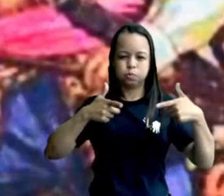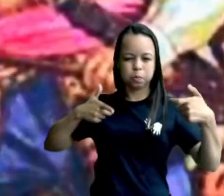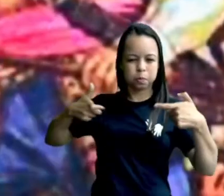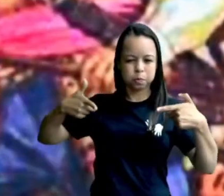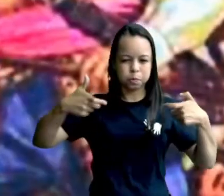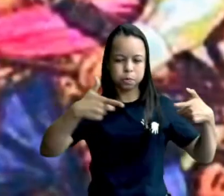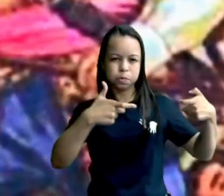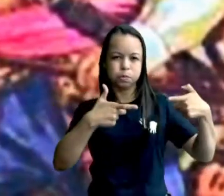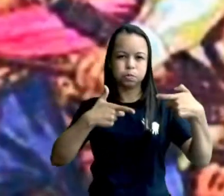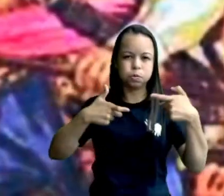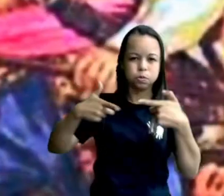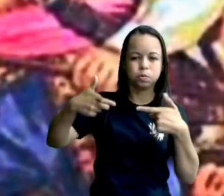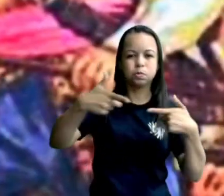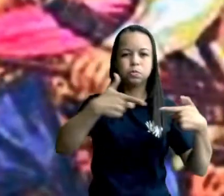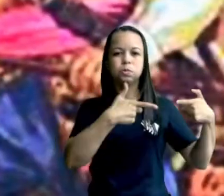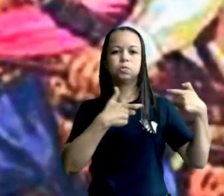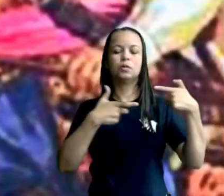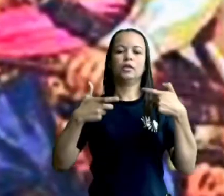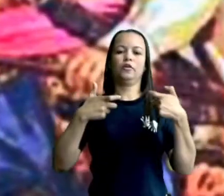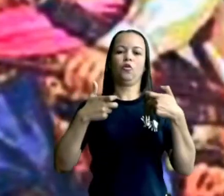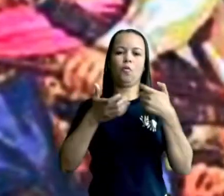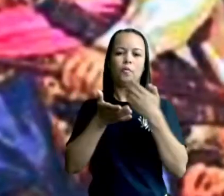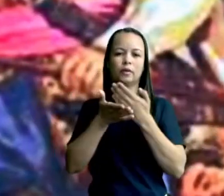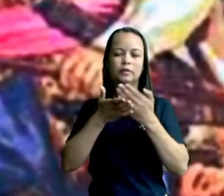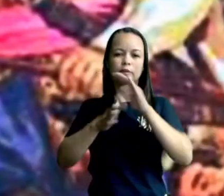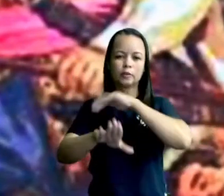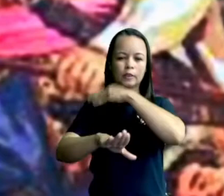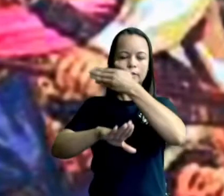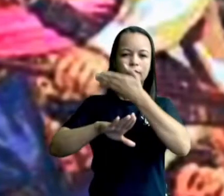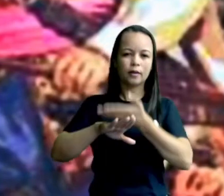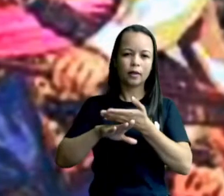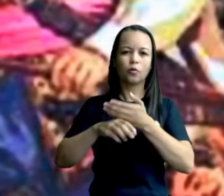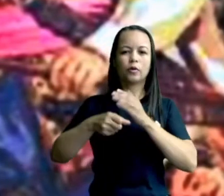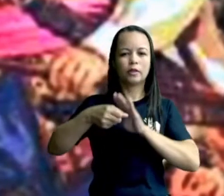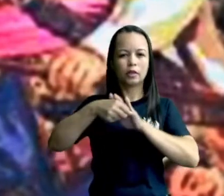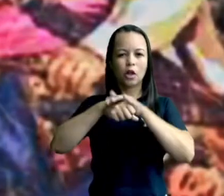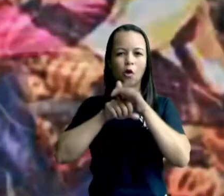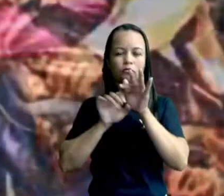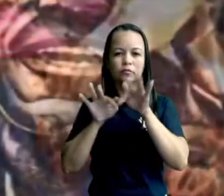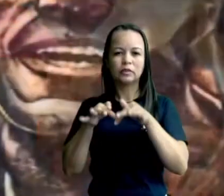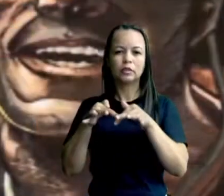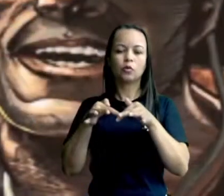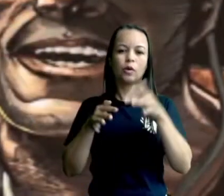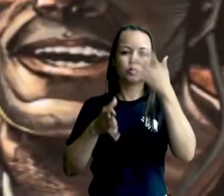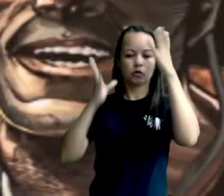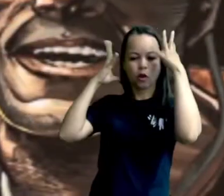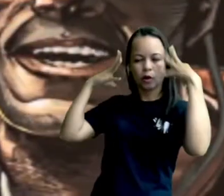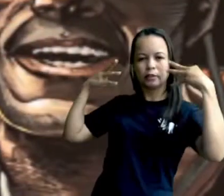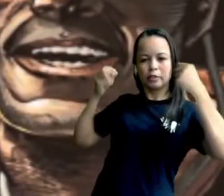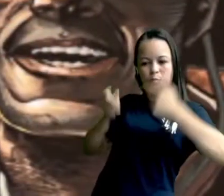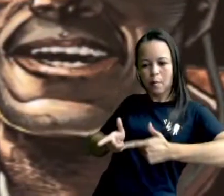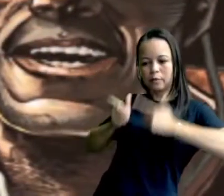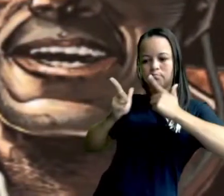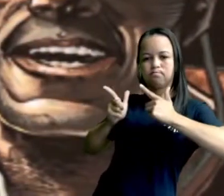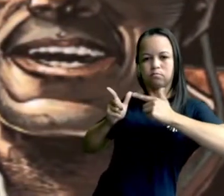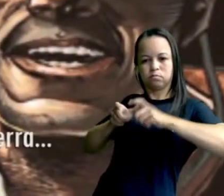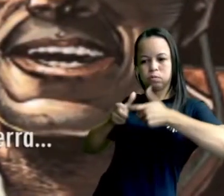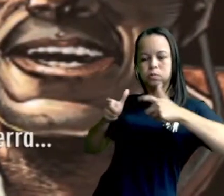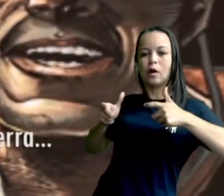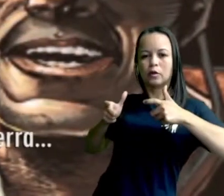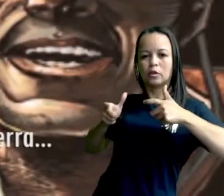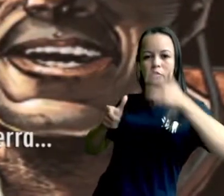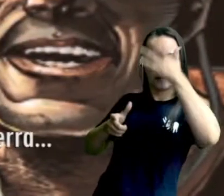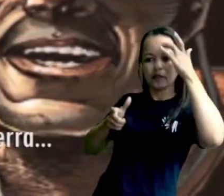tarde, findando-se ao cair da noite, quando os holandeses, bem mais equipados, preparados e em maior